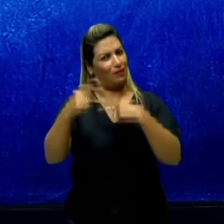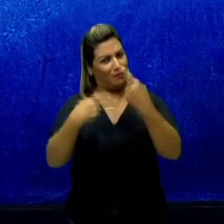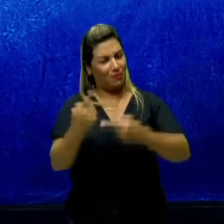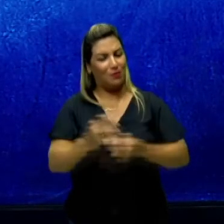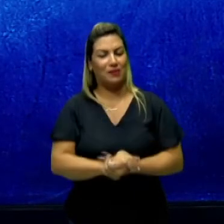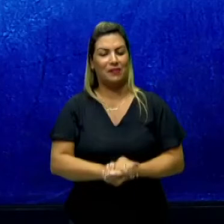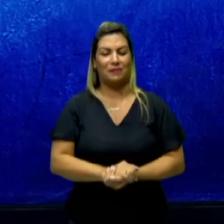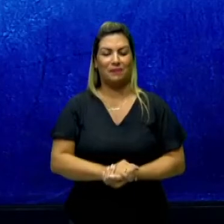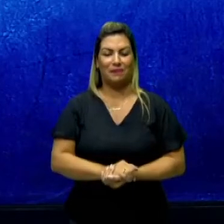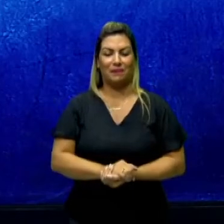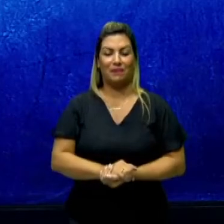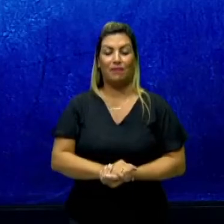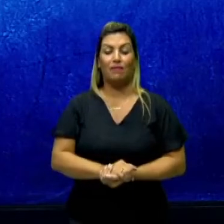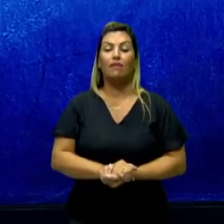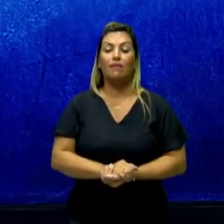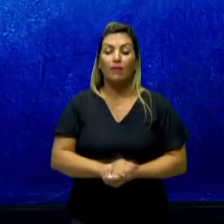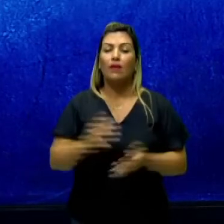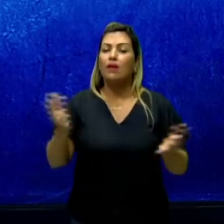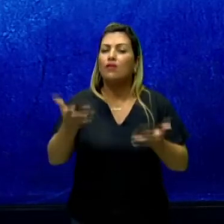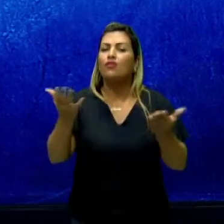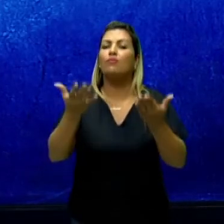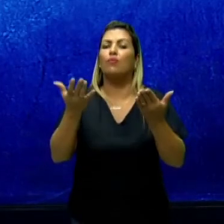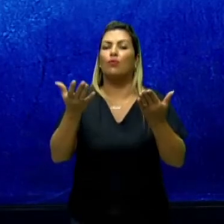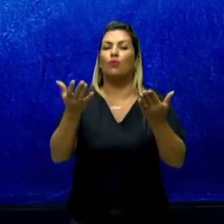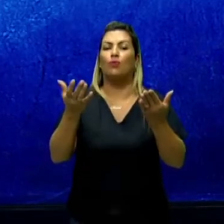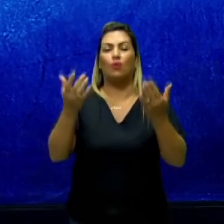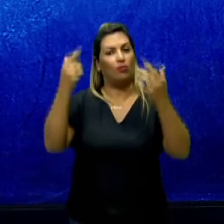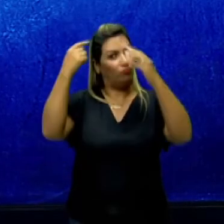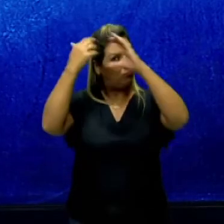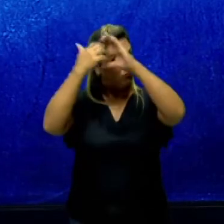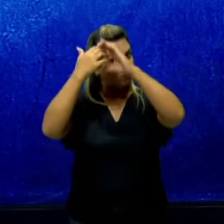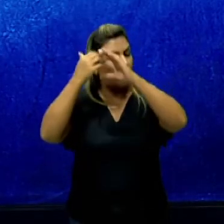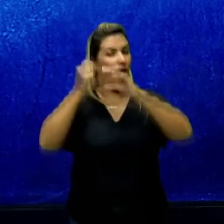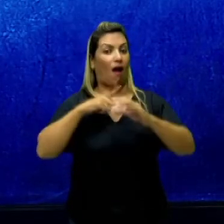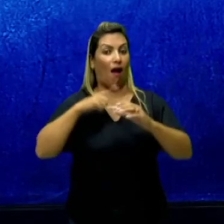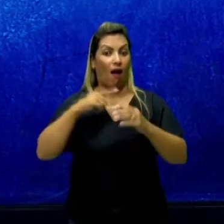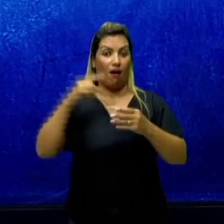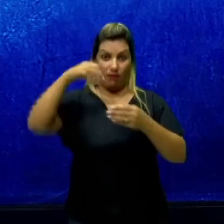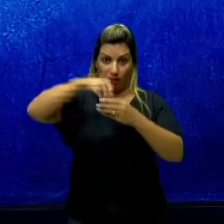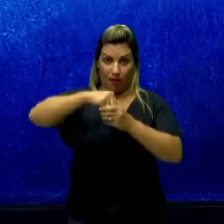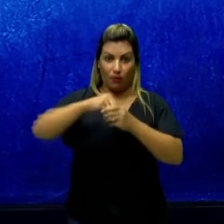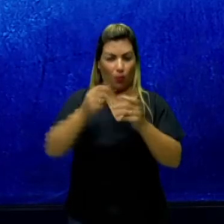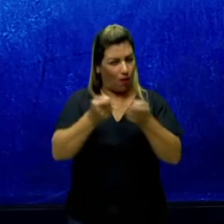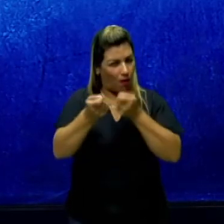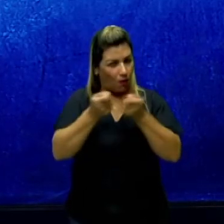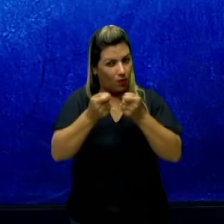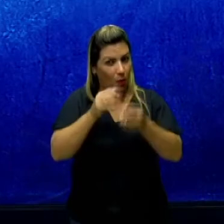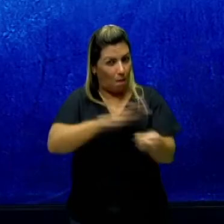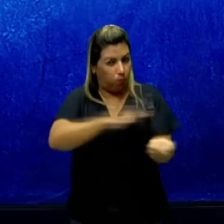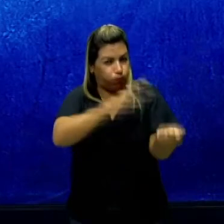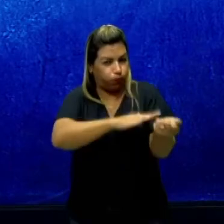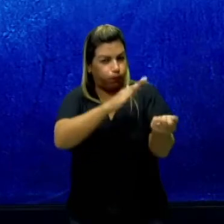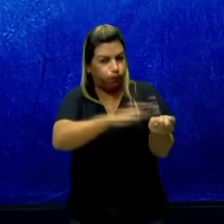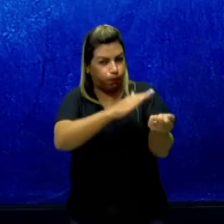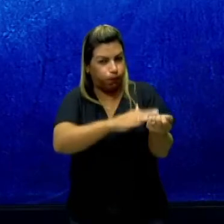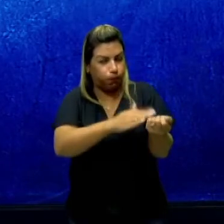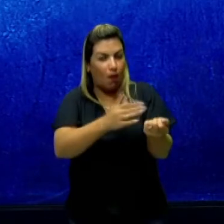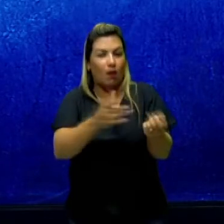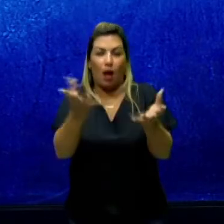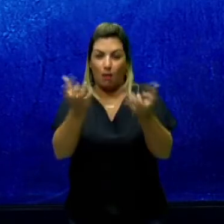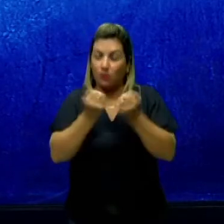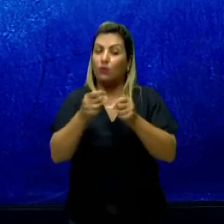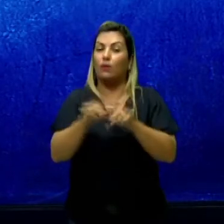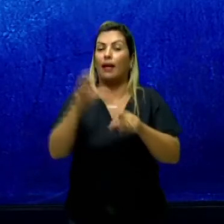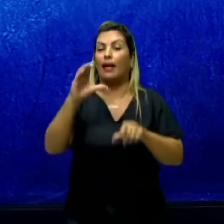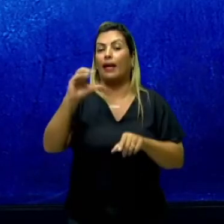dihidroxicolecalciferol, difícil de falar, que estimulam o córtex adrenal, atuam na regulação da pressão arterial, na absorção de